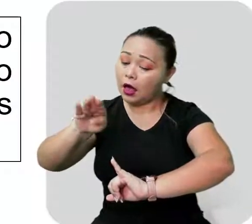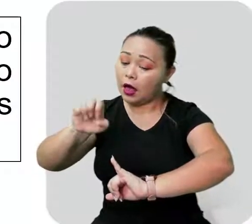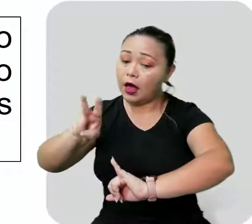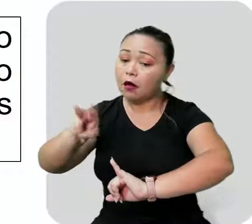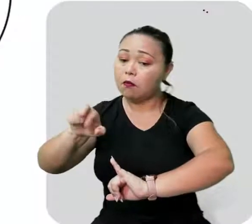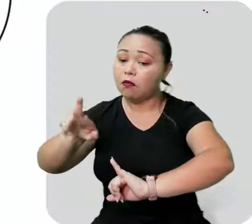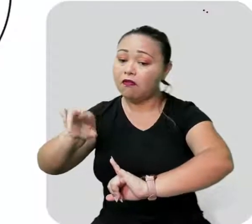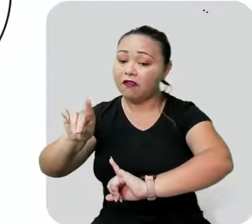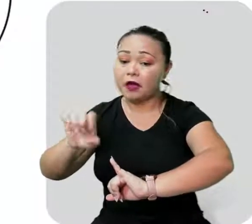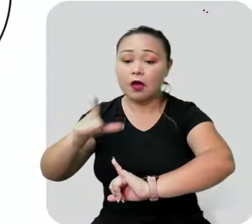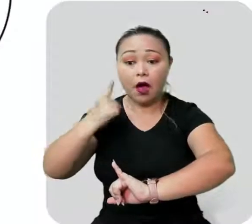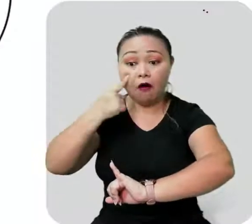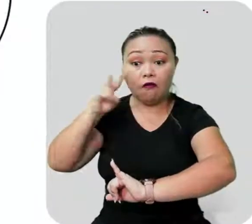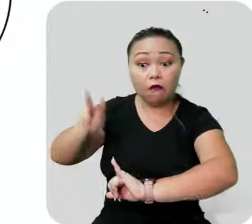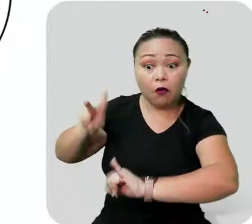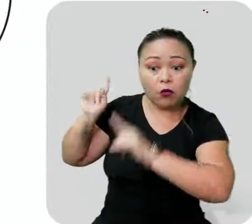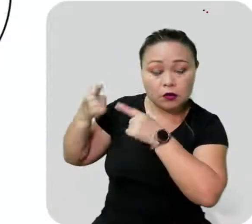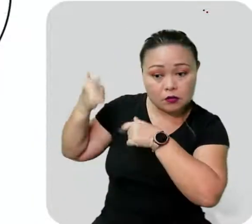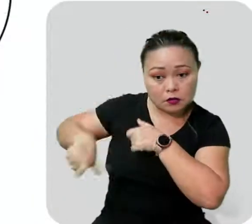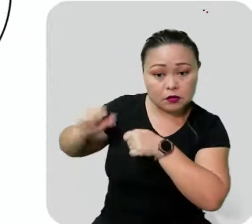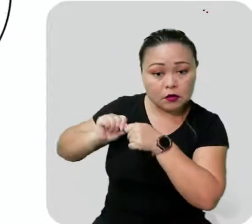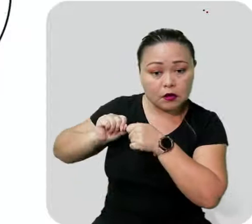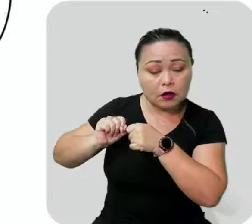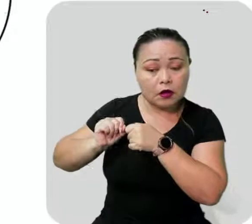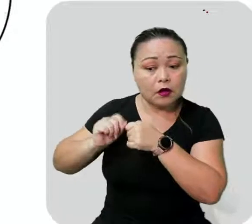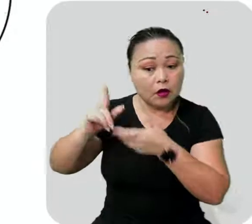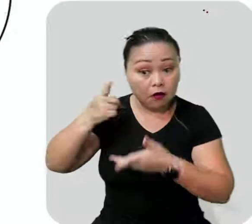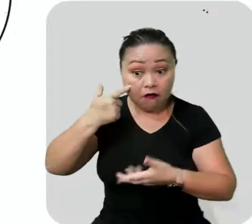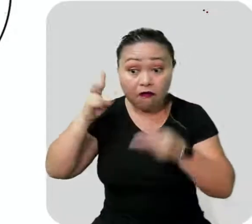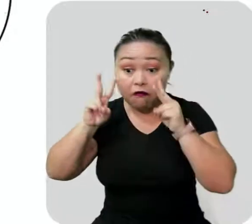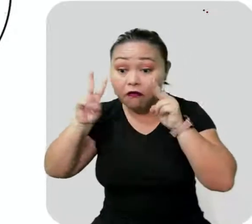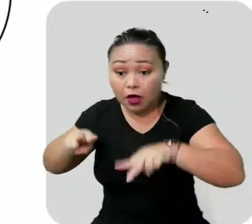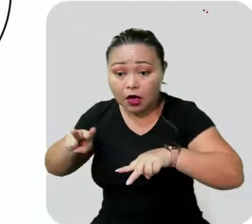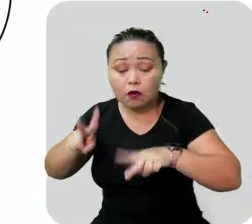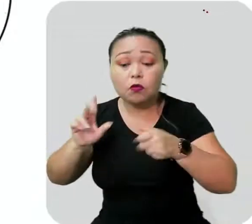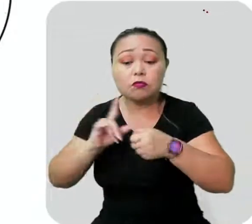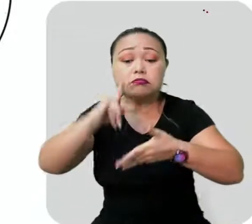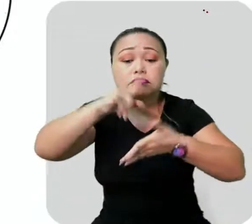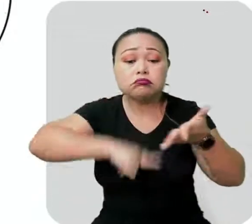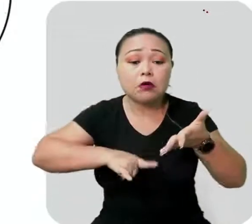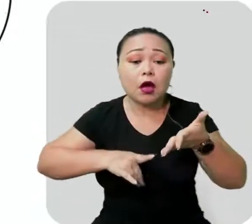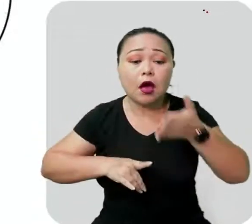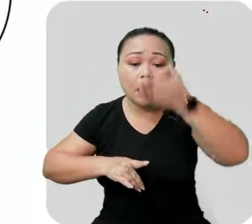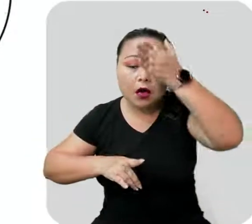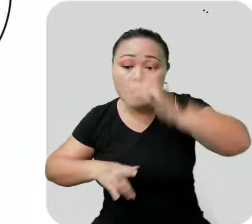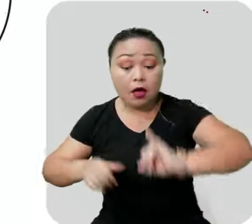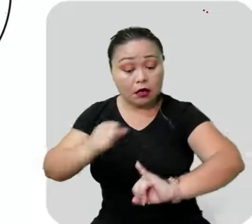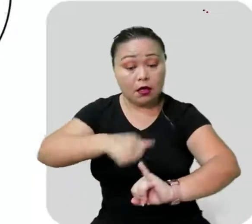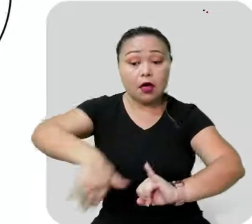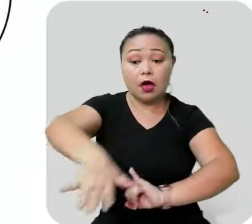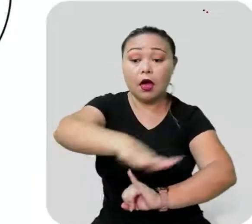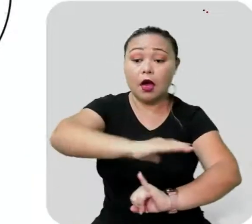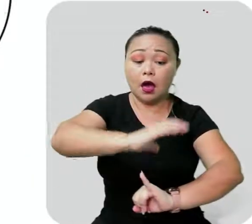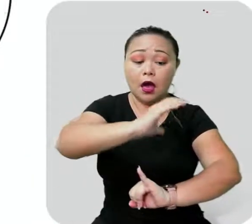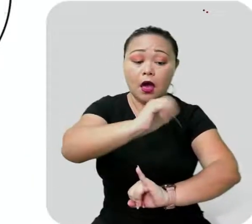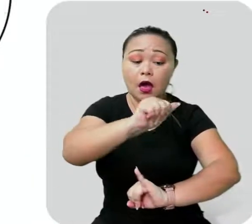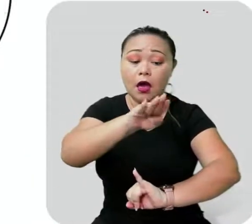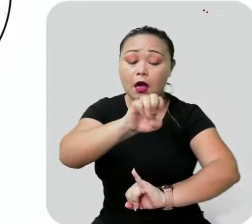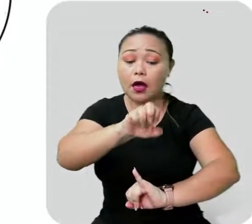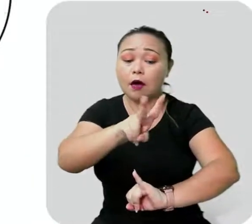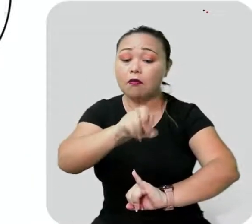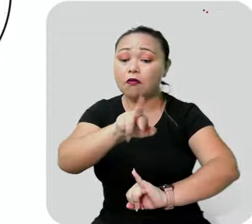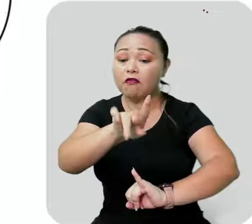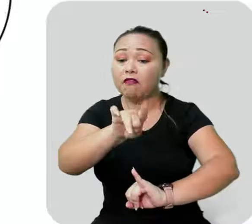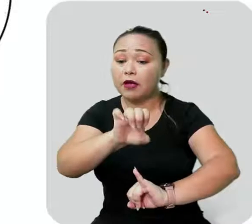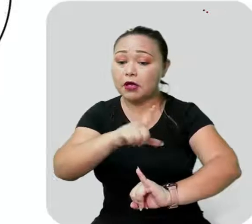definia vou voltar para você ver o Tratado aqui então eu tenho aqui a ilha de Cabo Verde olha